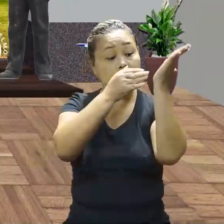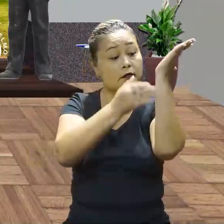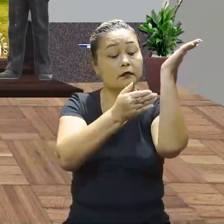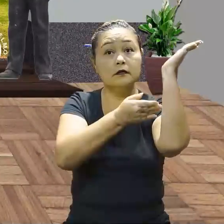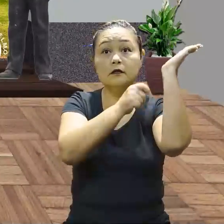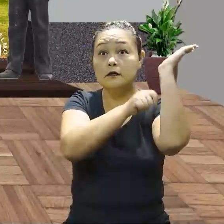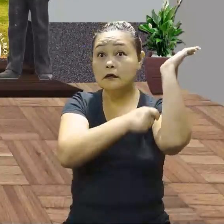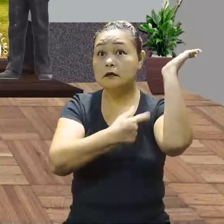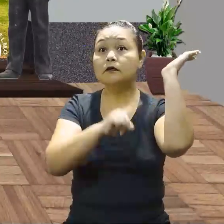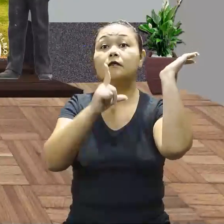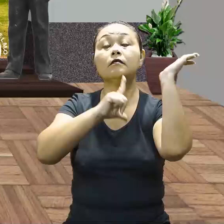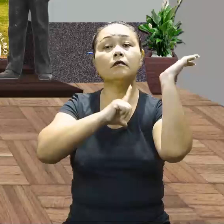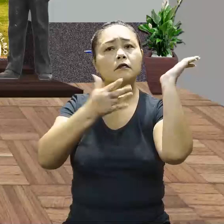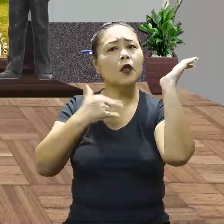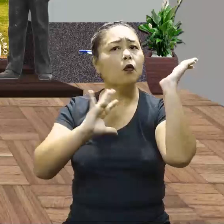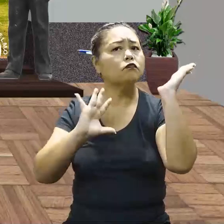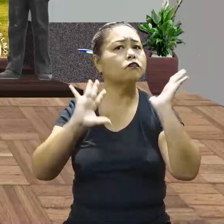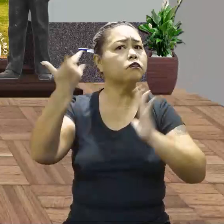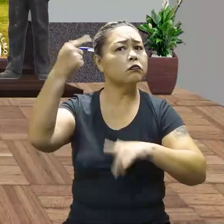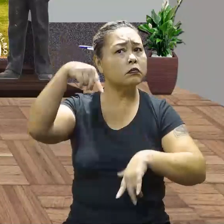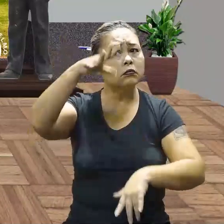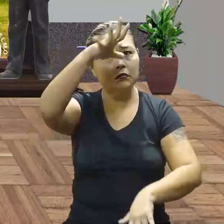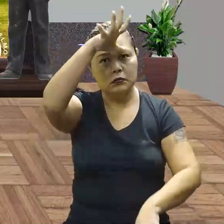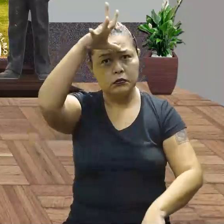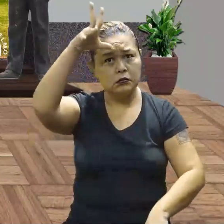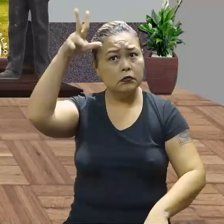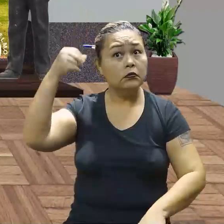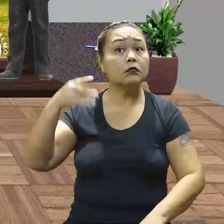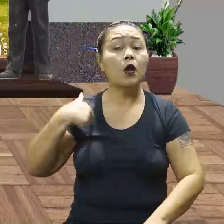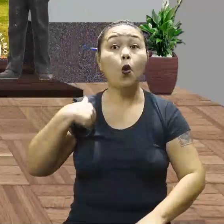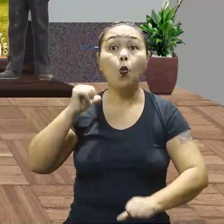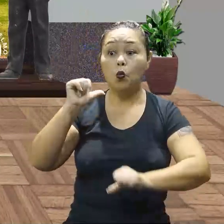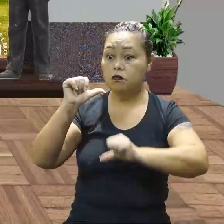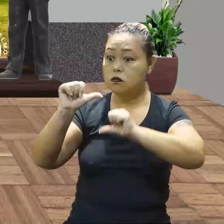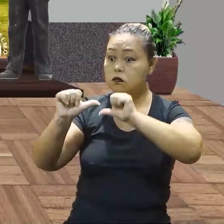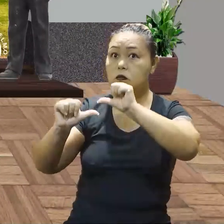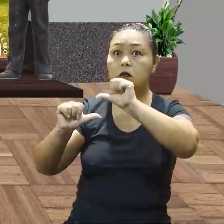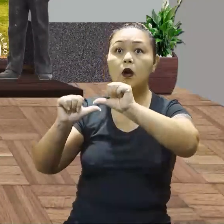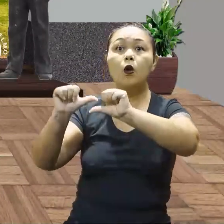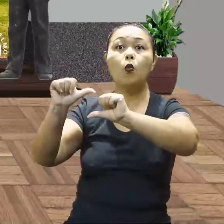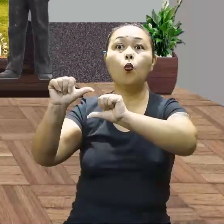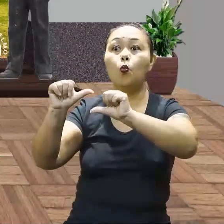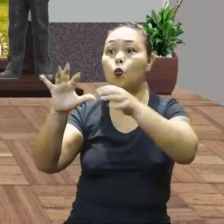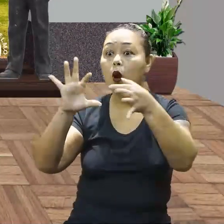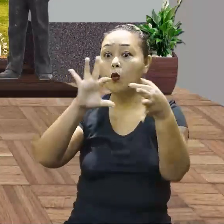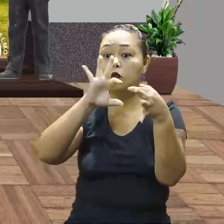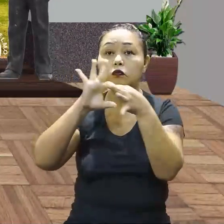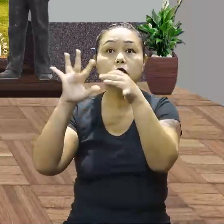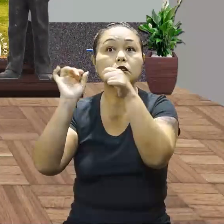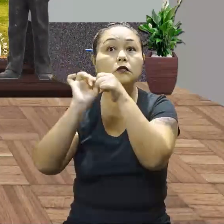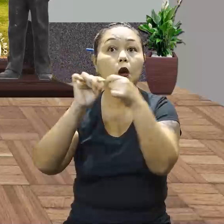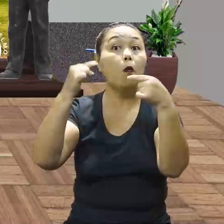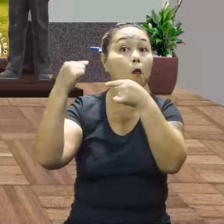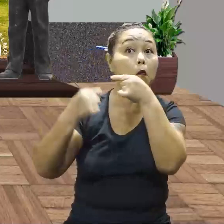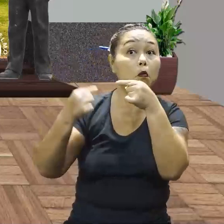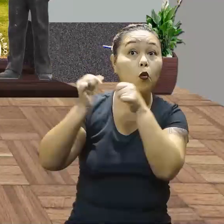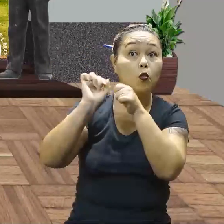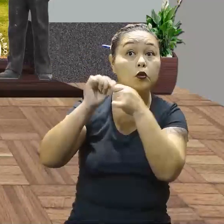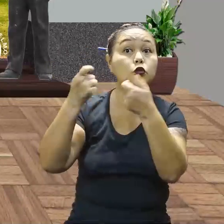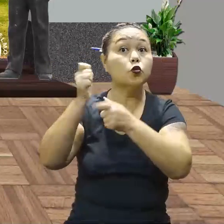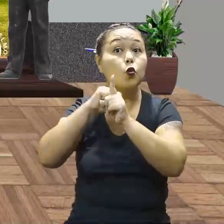Esses acontecimentos que nós tivemos aqui na Amazônia, que vai mudar o contexto político, social e